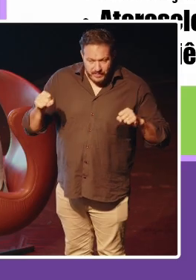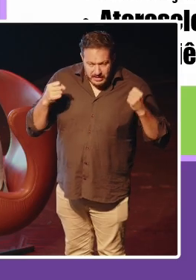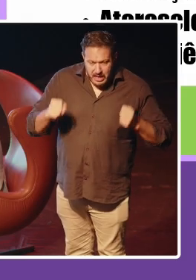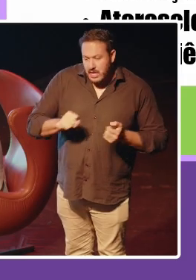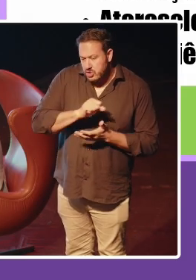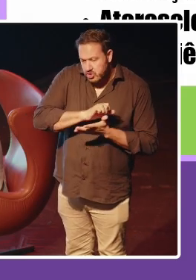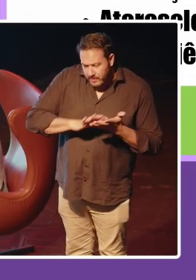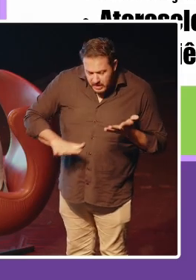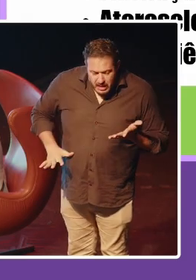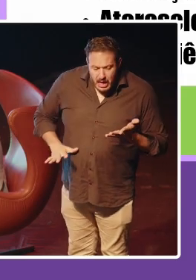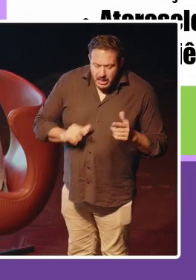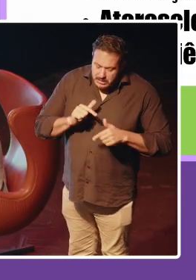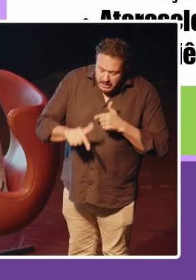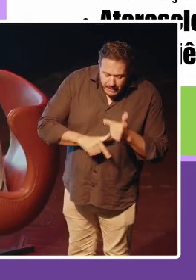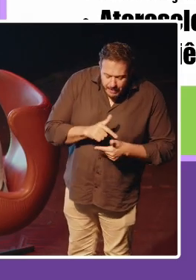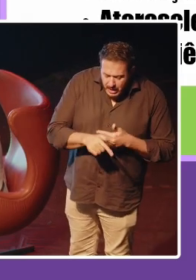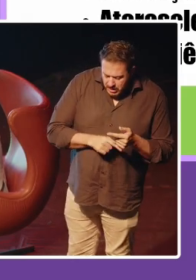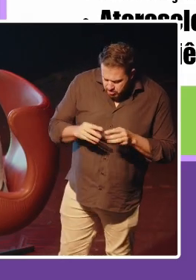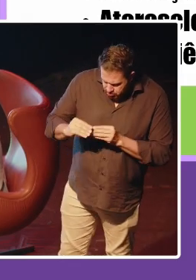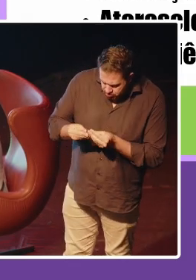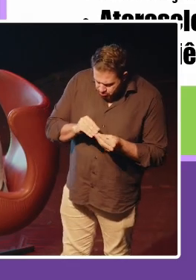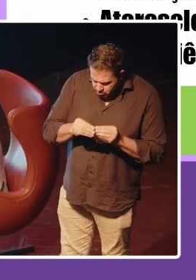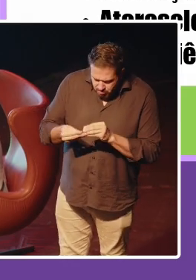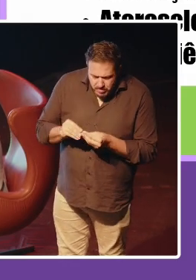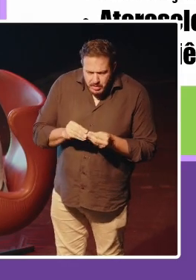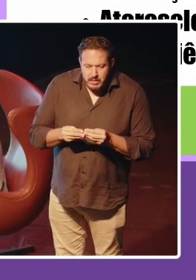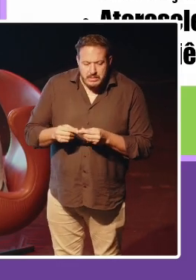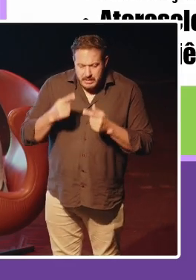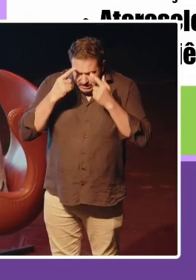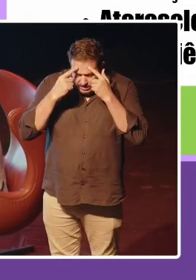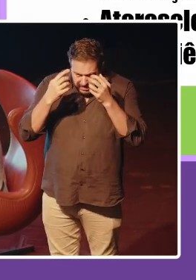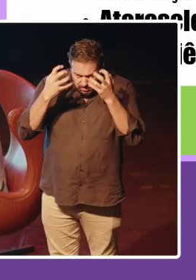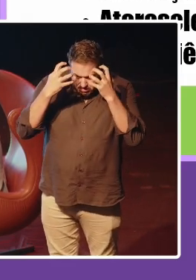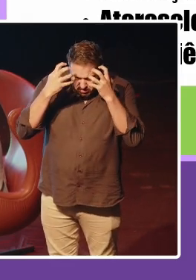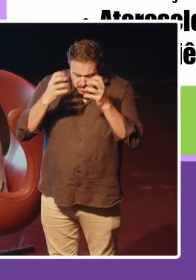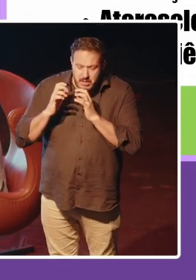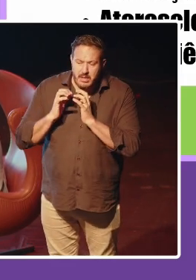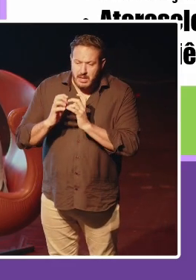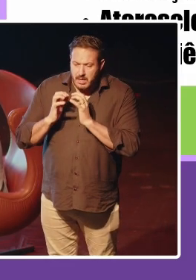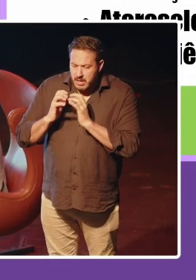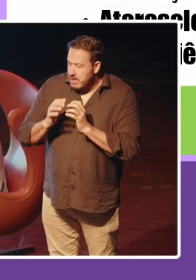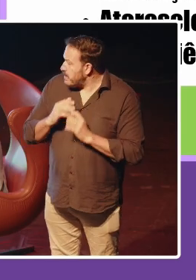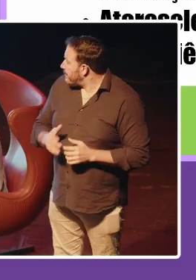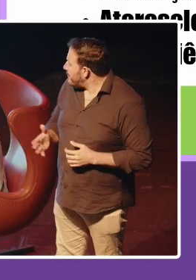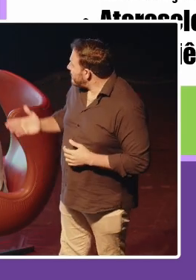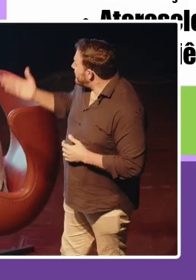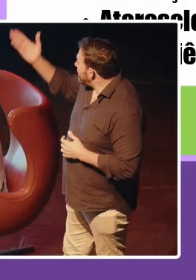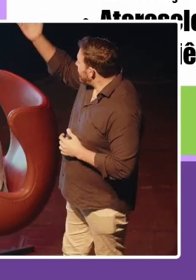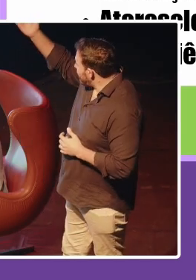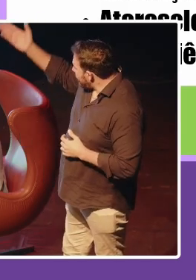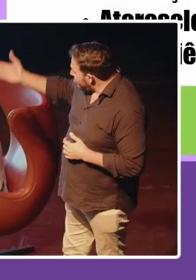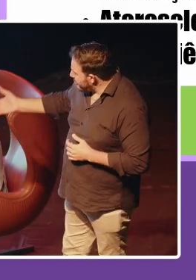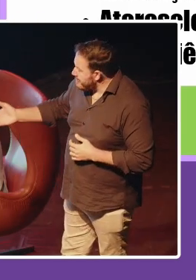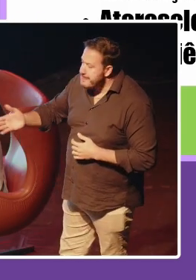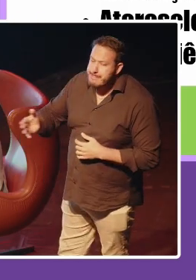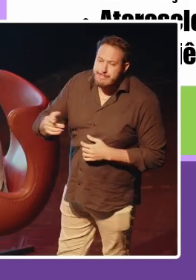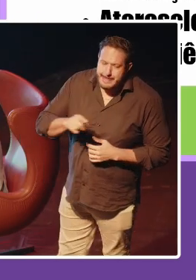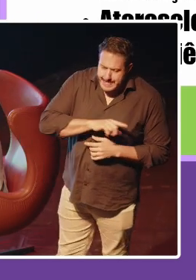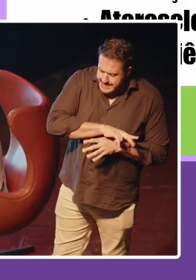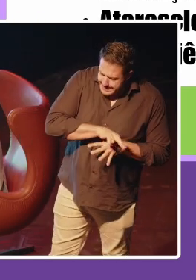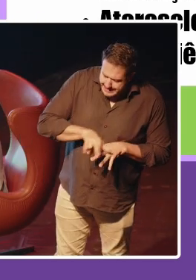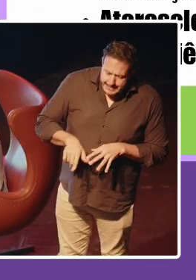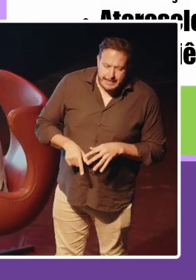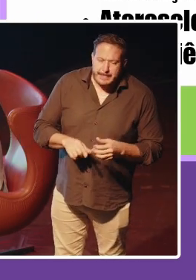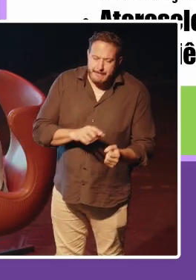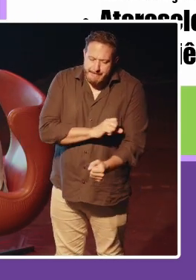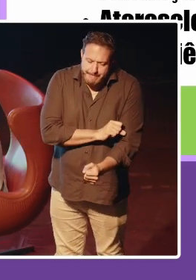também estimulam, né, trabalhos complexos também estimulam o cérebro. E aqui nós temos um monte de fatores de risco cardiovascular,